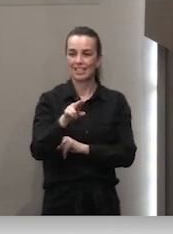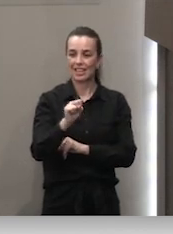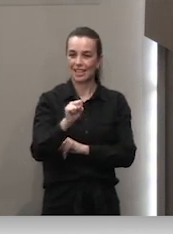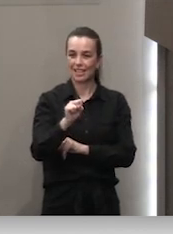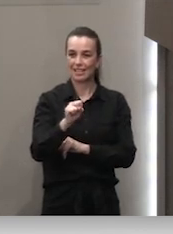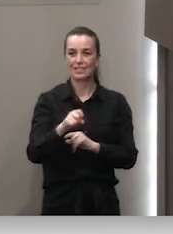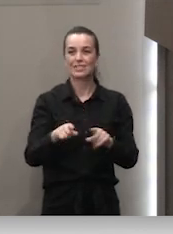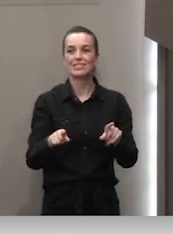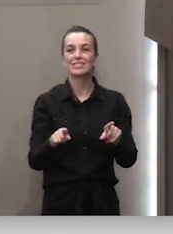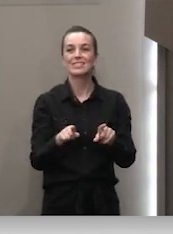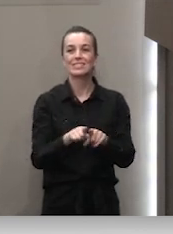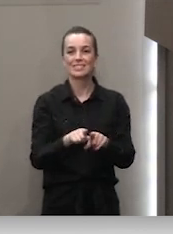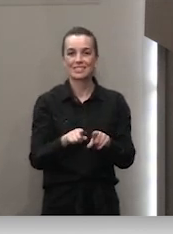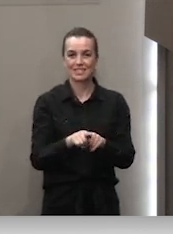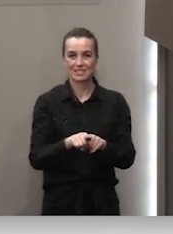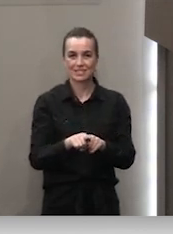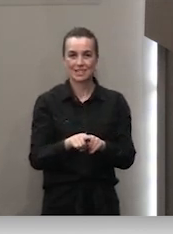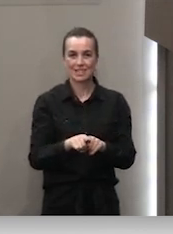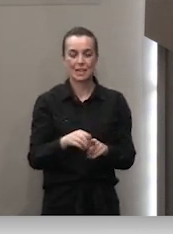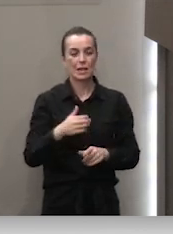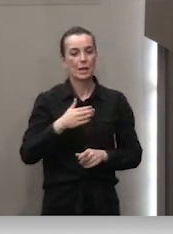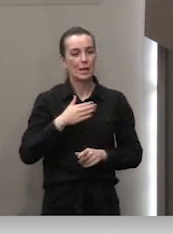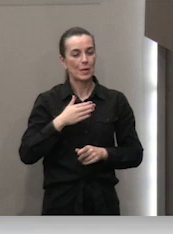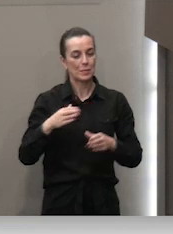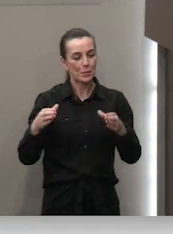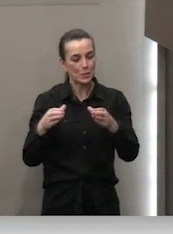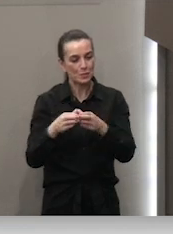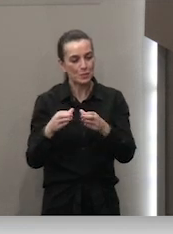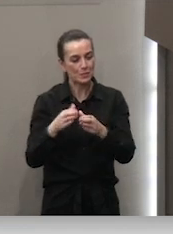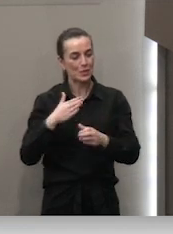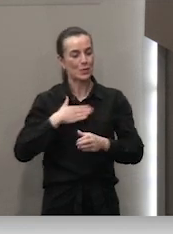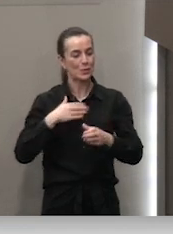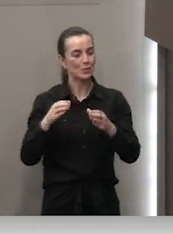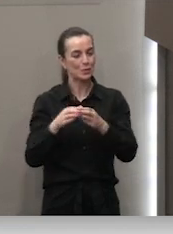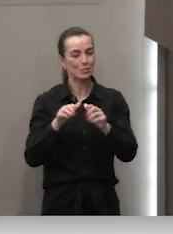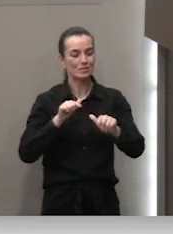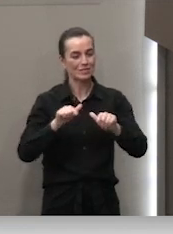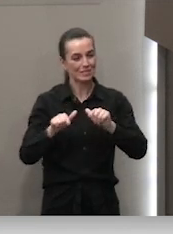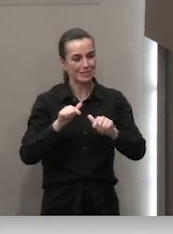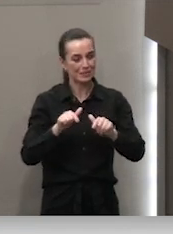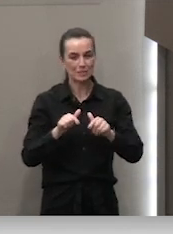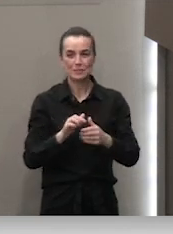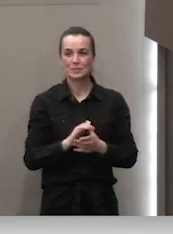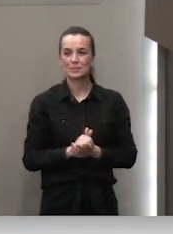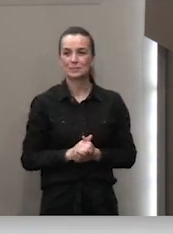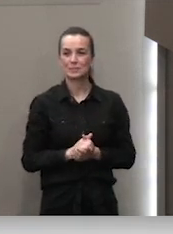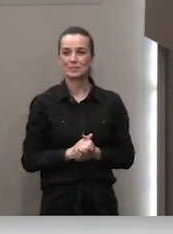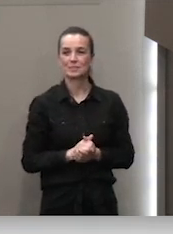ao meu gabinete, a Lucia, o Leandro, a Danusa,